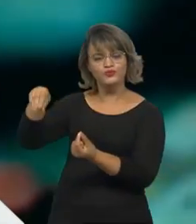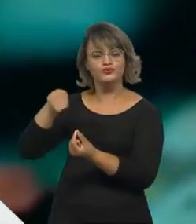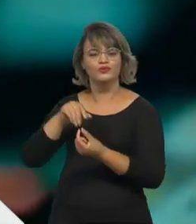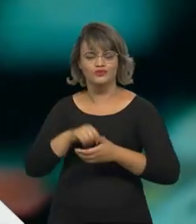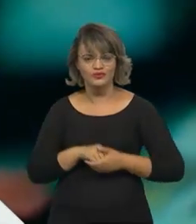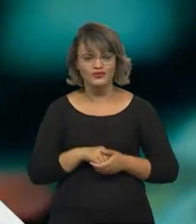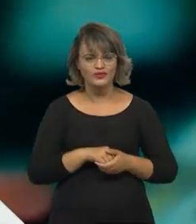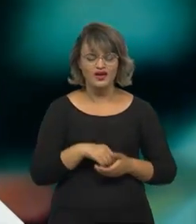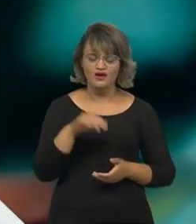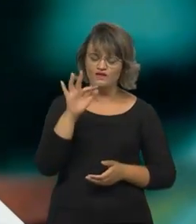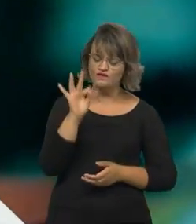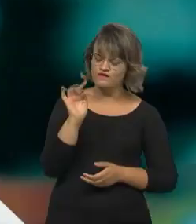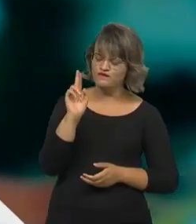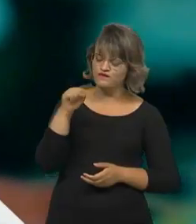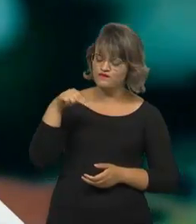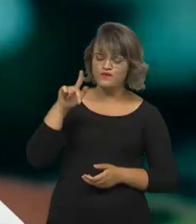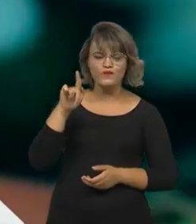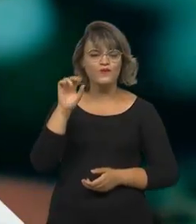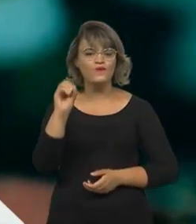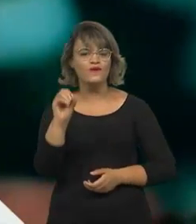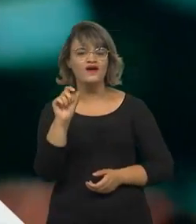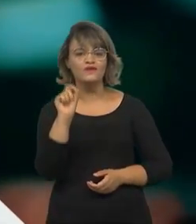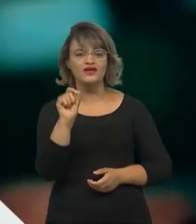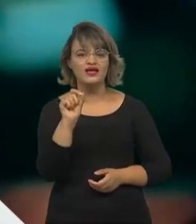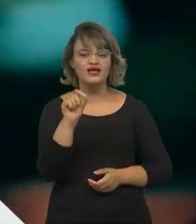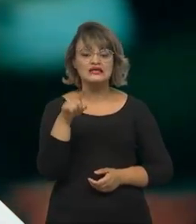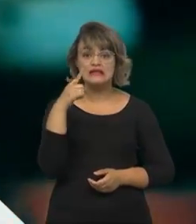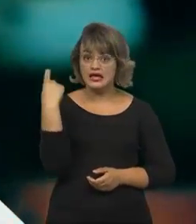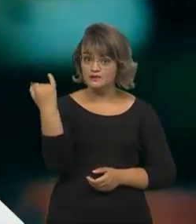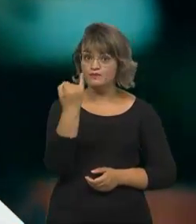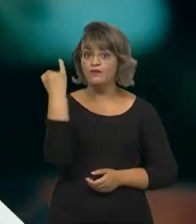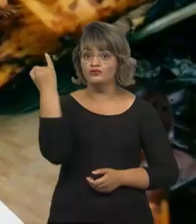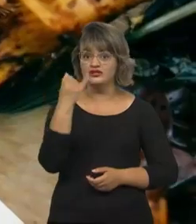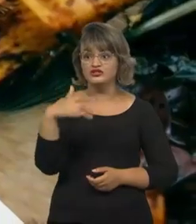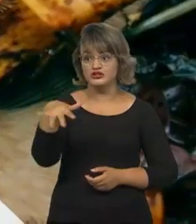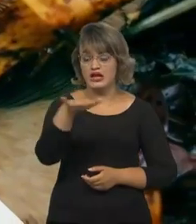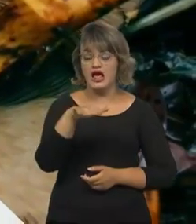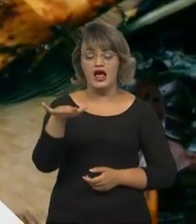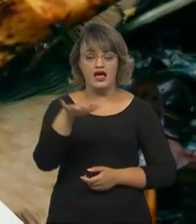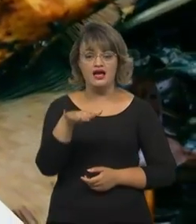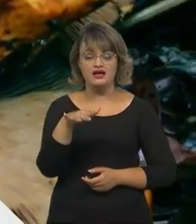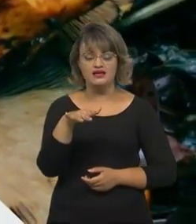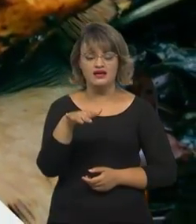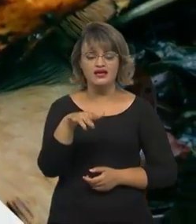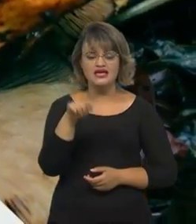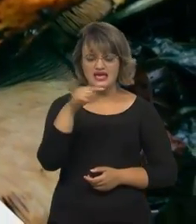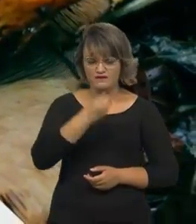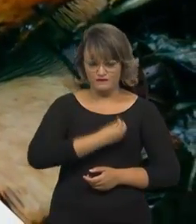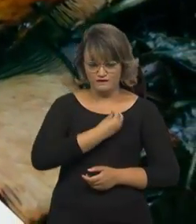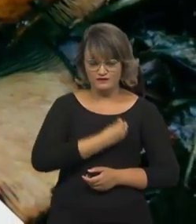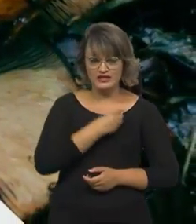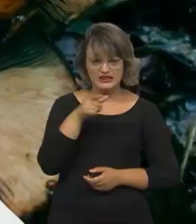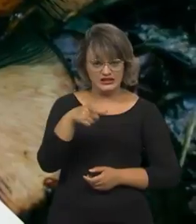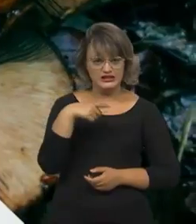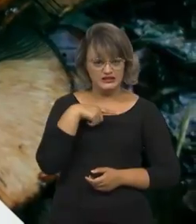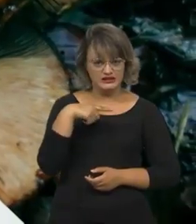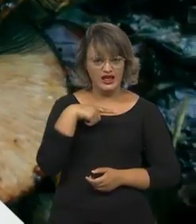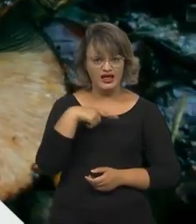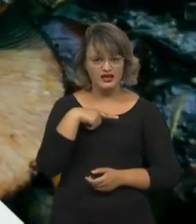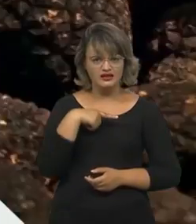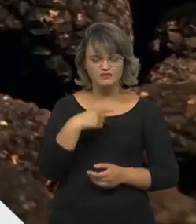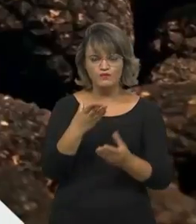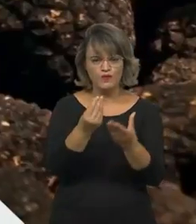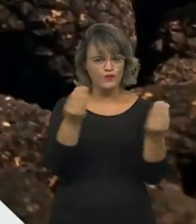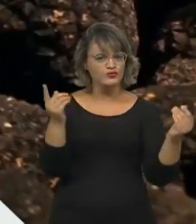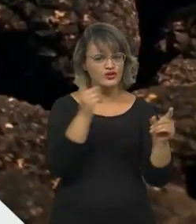fungos. Eles são pequenos organismos que são muito importantes para os ecossistemas. Essas formas de vida, elas são abundantes em todo